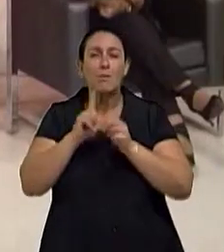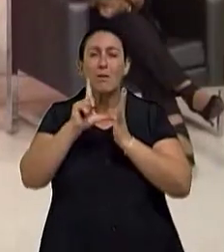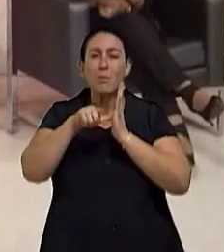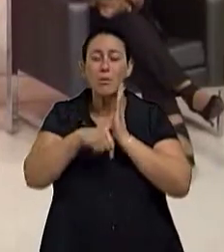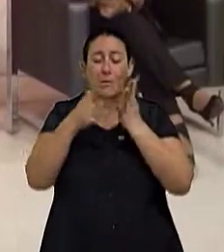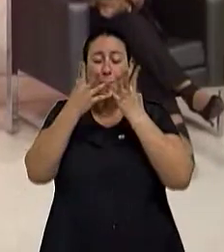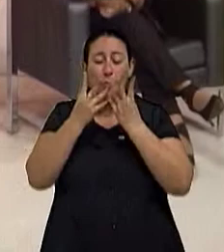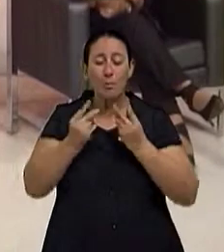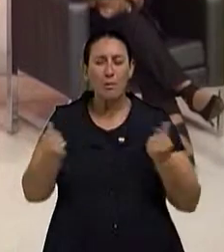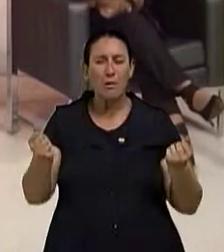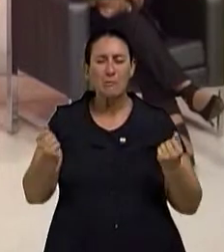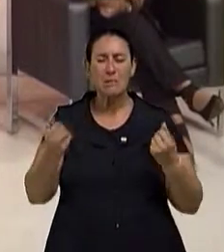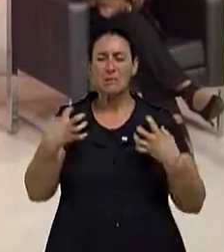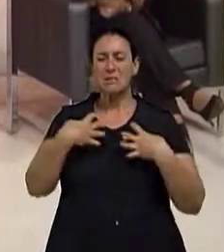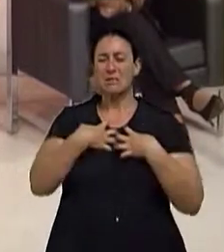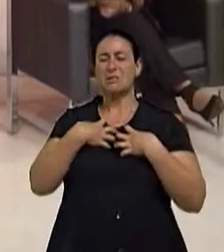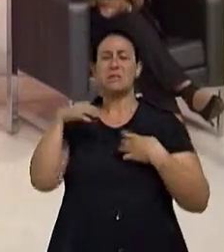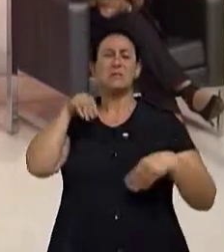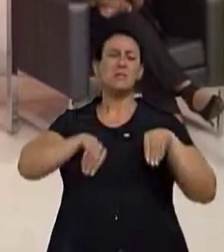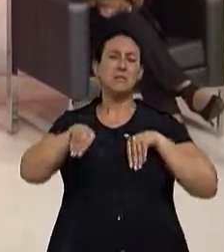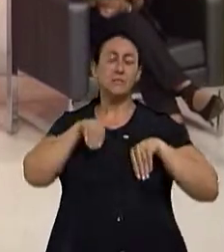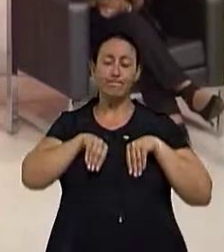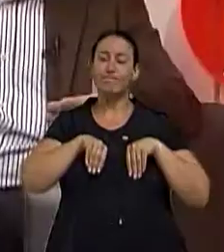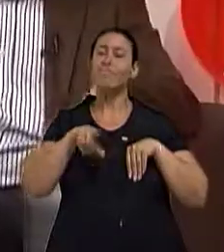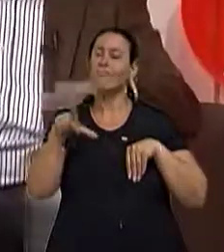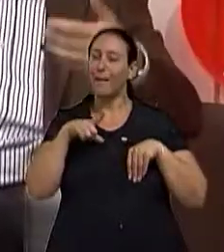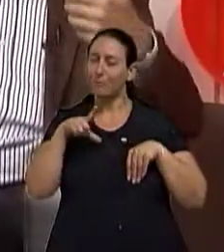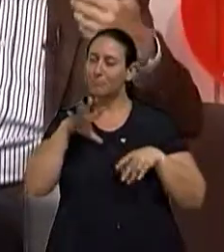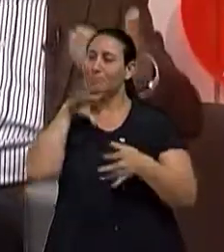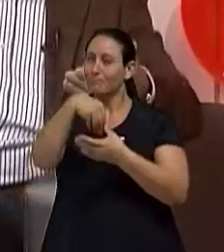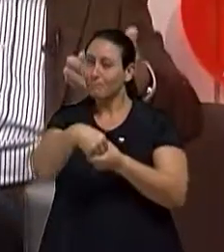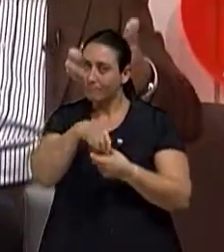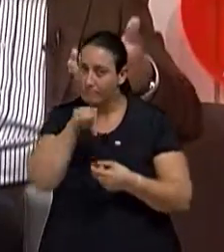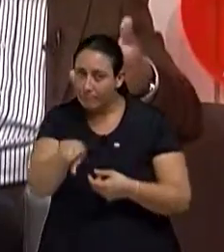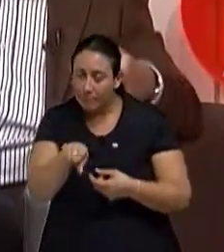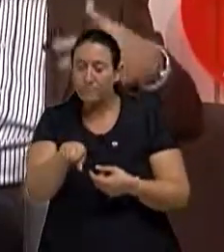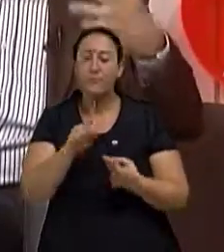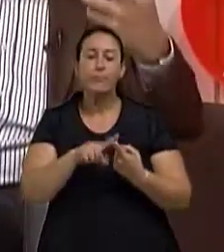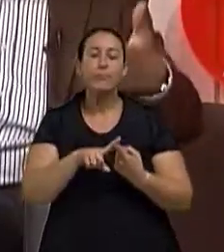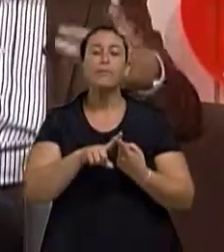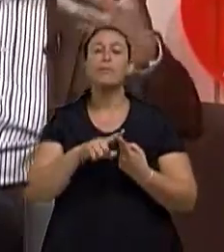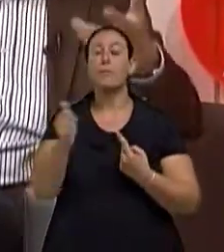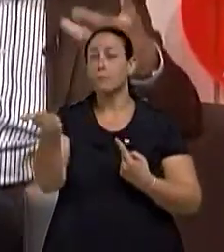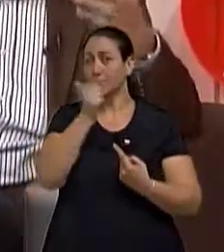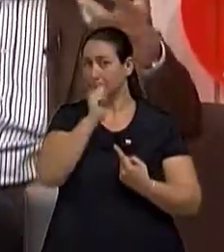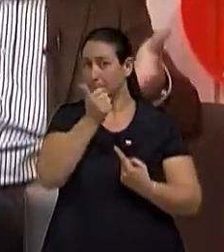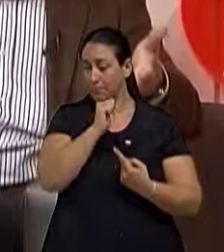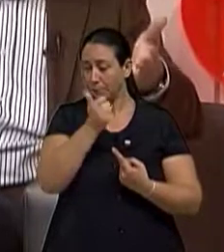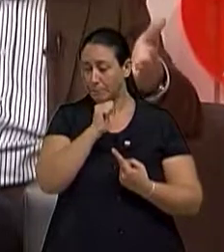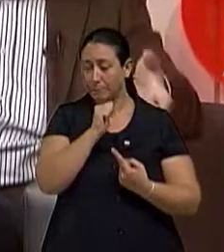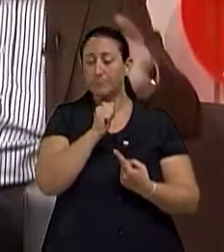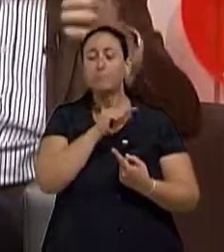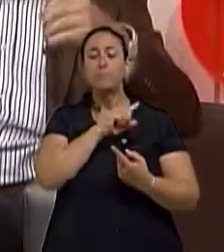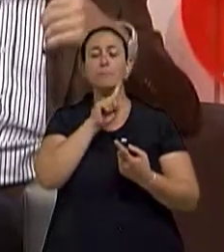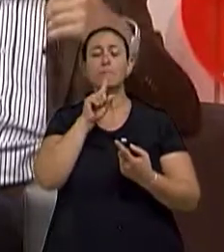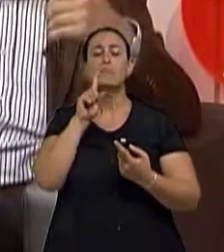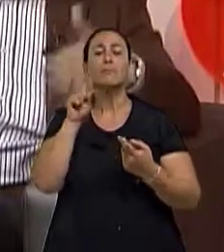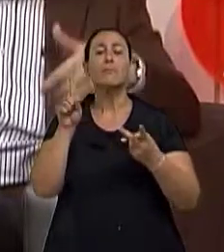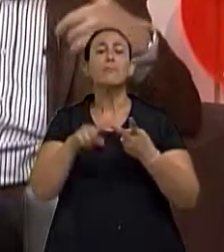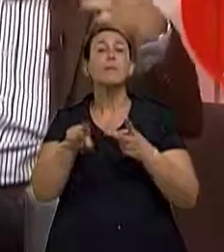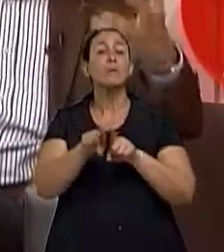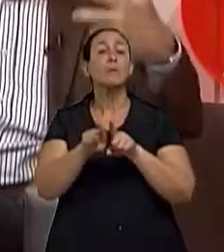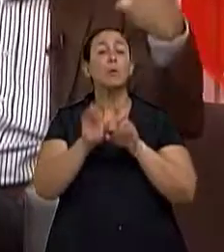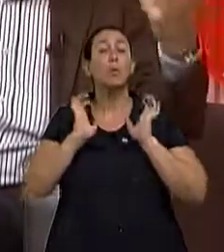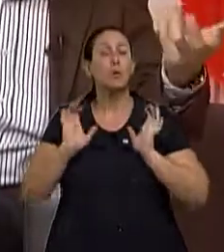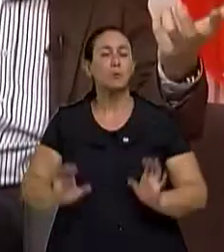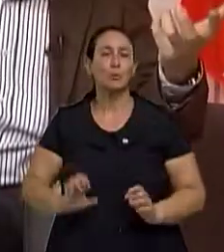E assim, há uma relação direta, tá, entre consumo de bebidas alcoólicas e comportamento